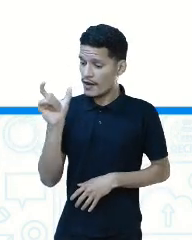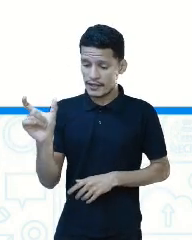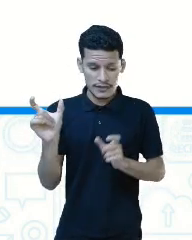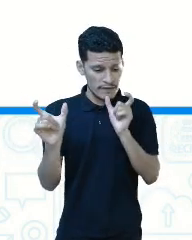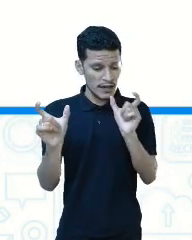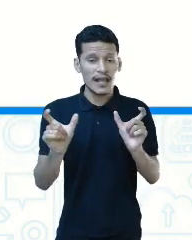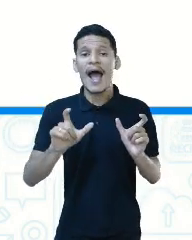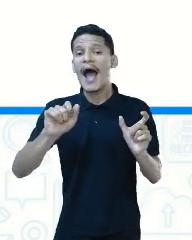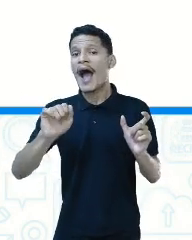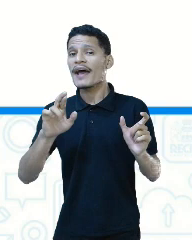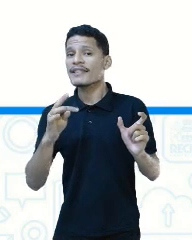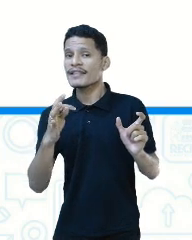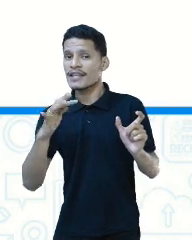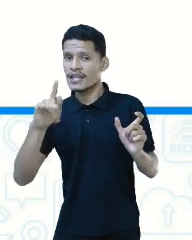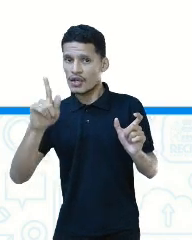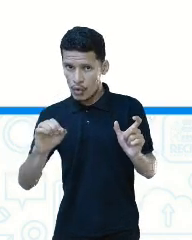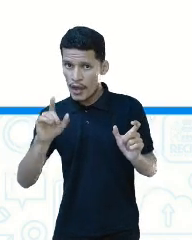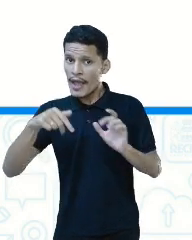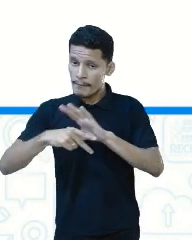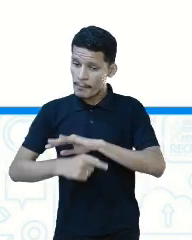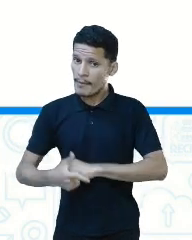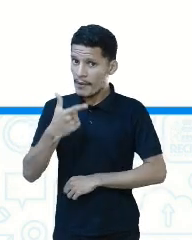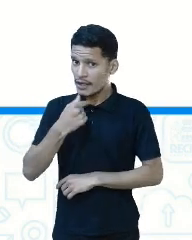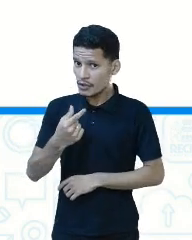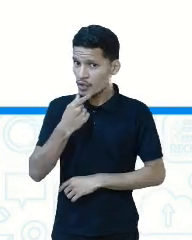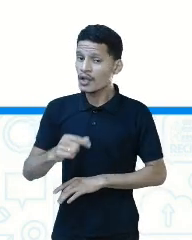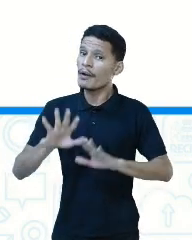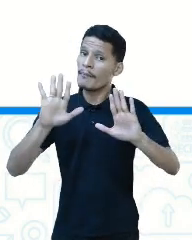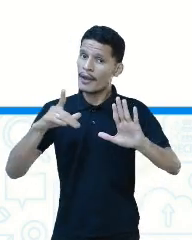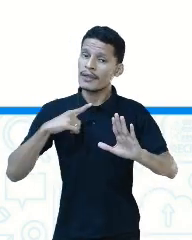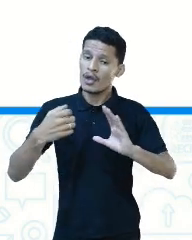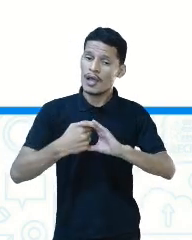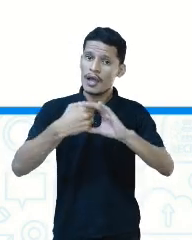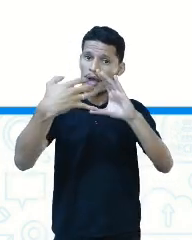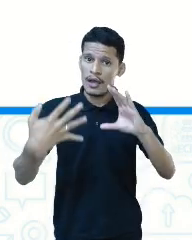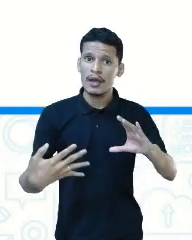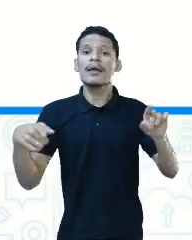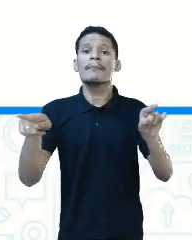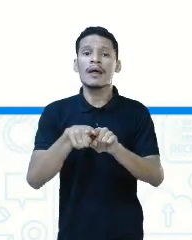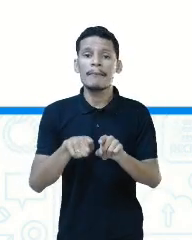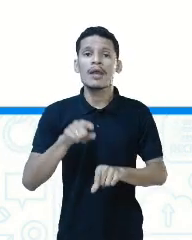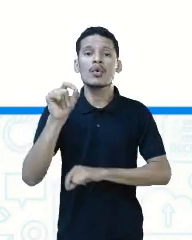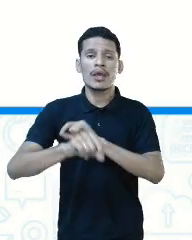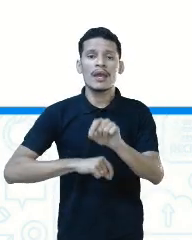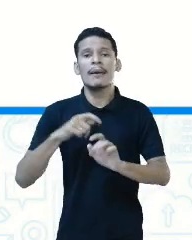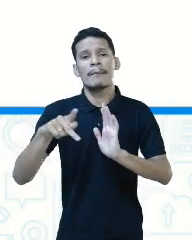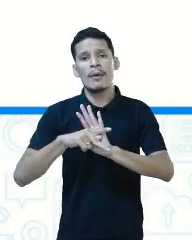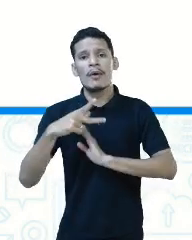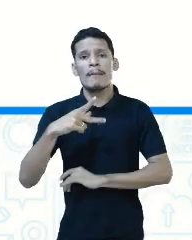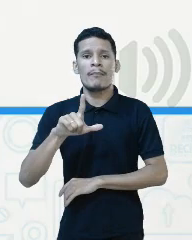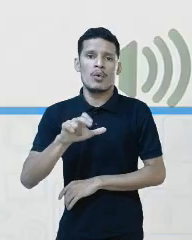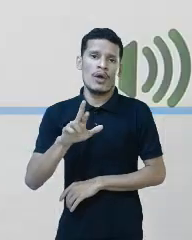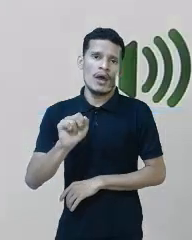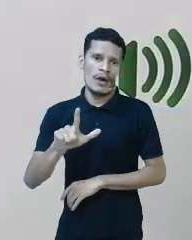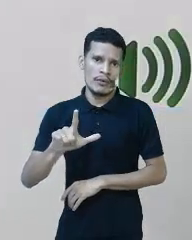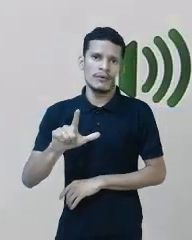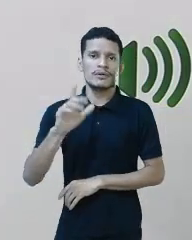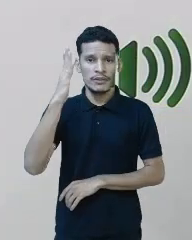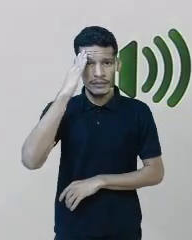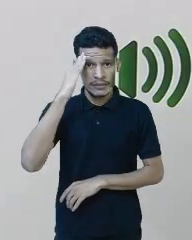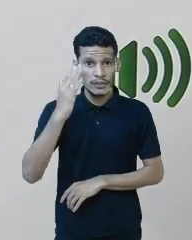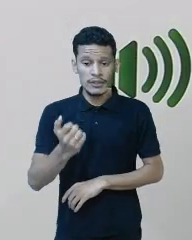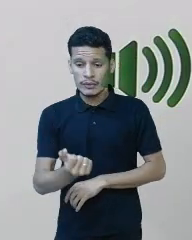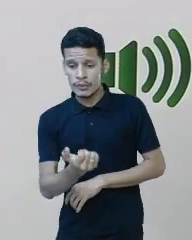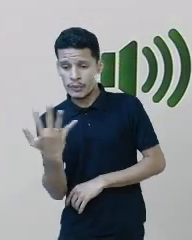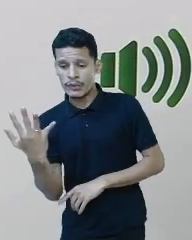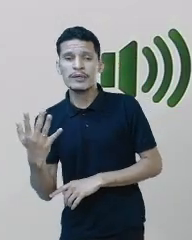o artigo, ele é masculino, mas ele tem outra característica. Ele está no plural. O número